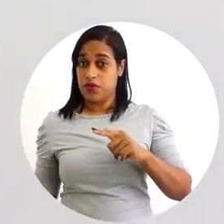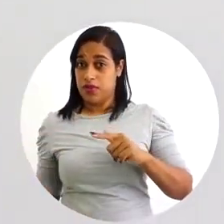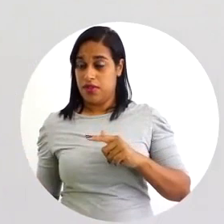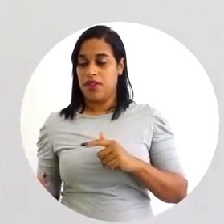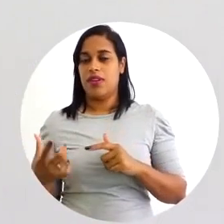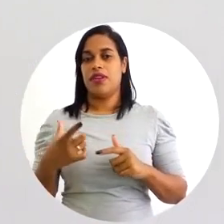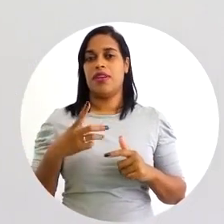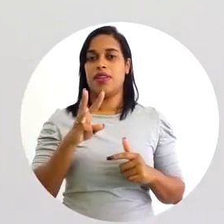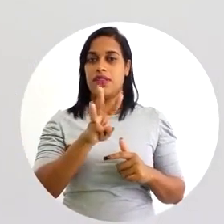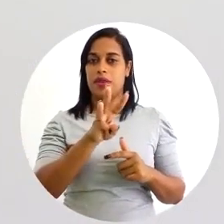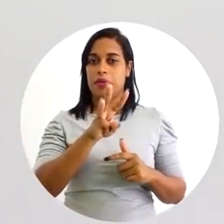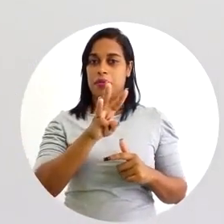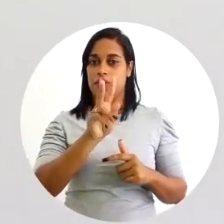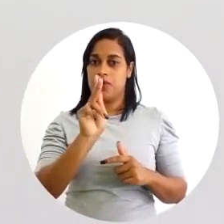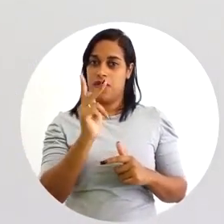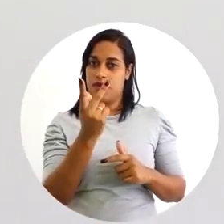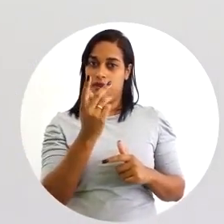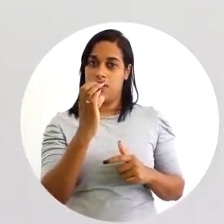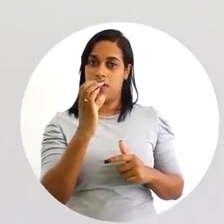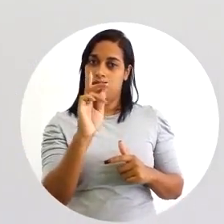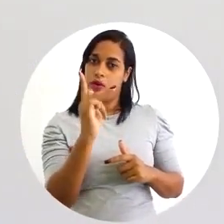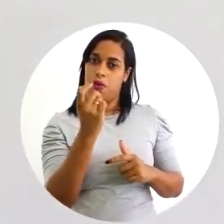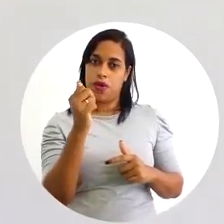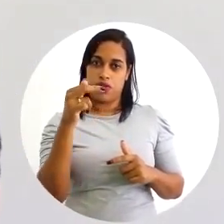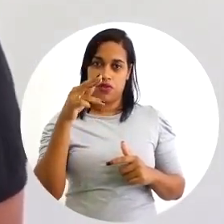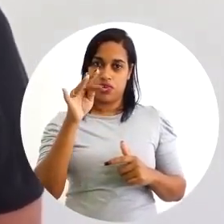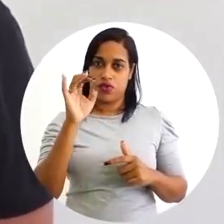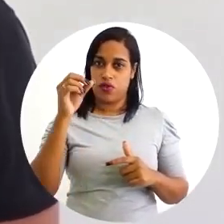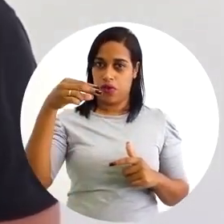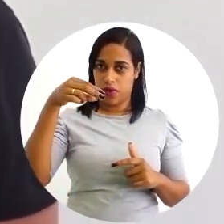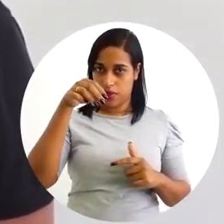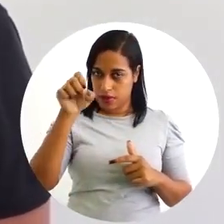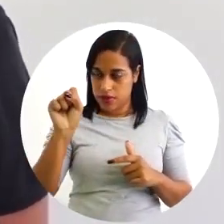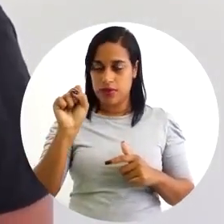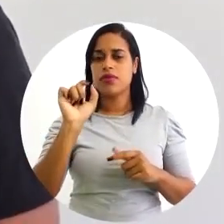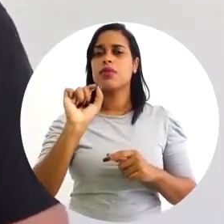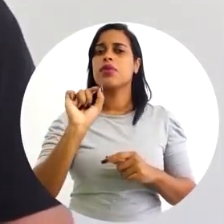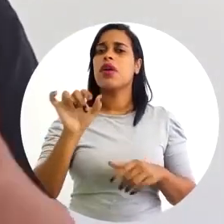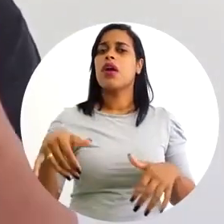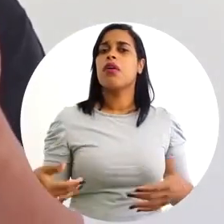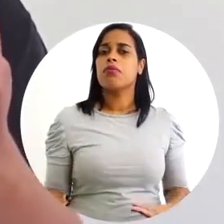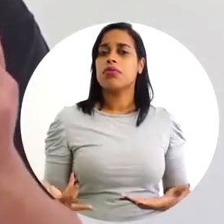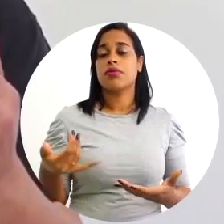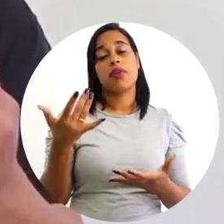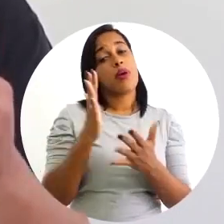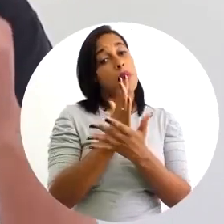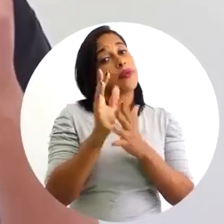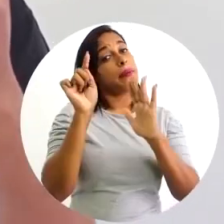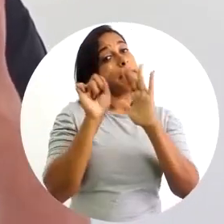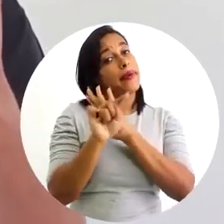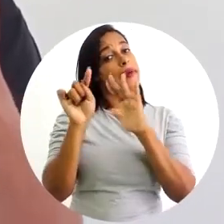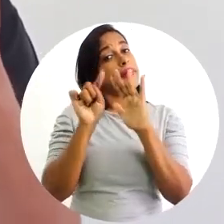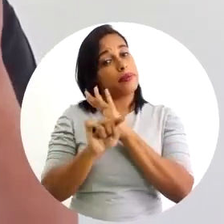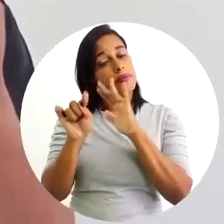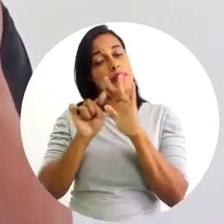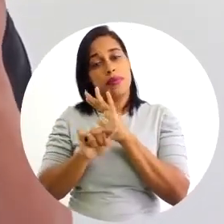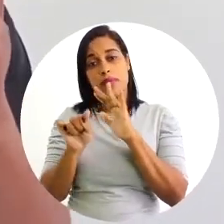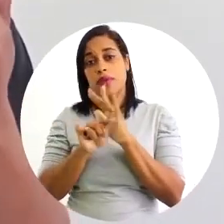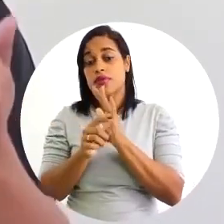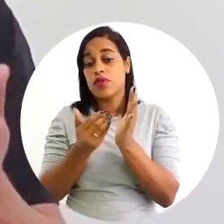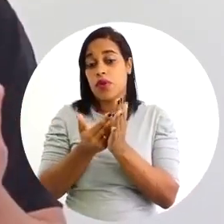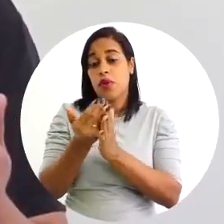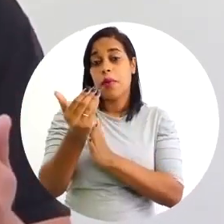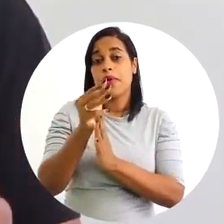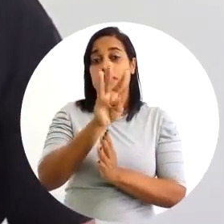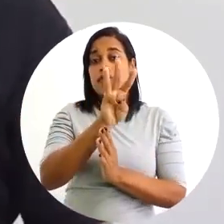as WH questions. O que é isso, WH questions? São perguntas que